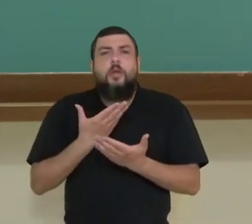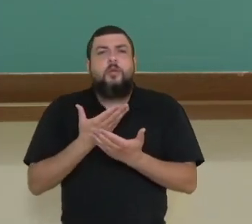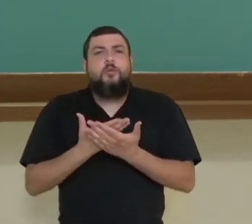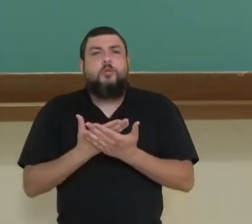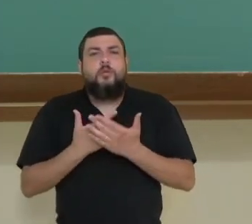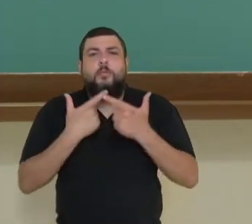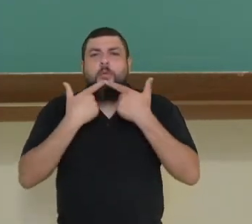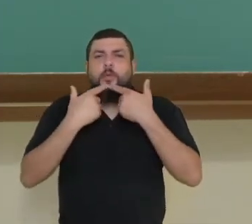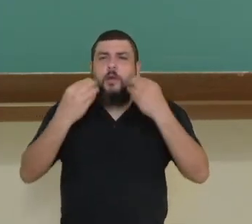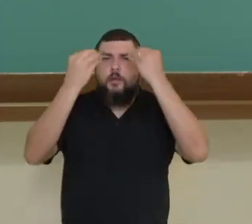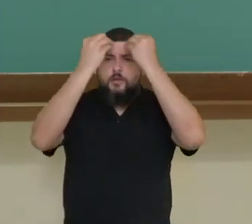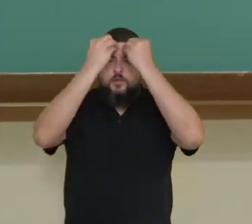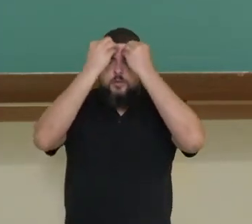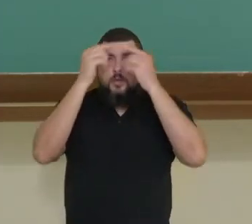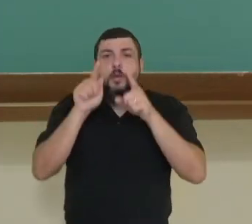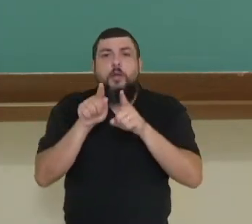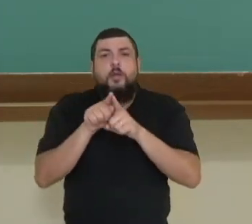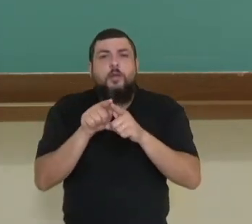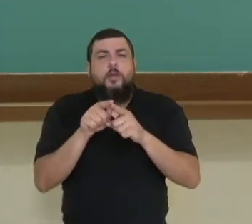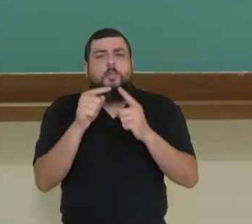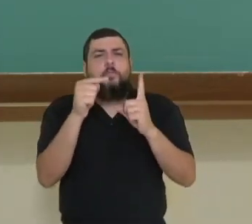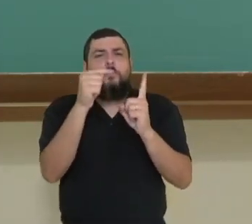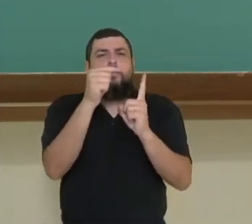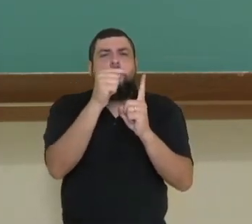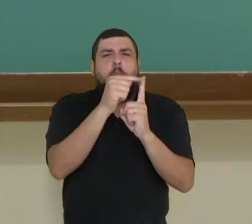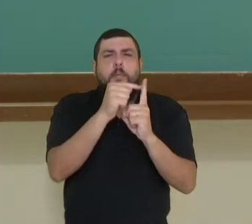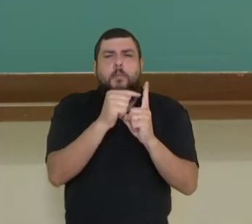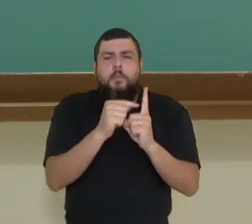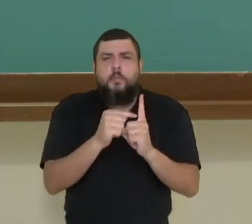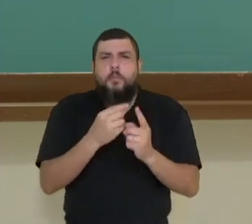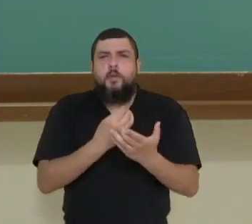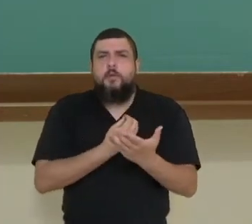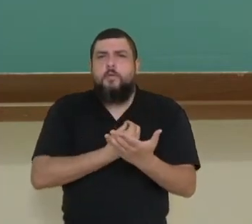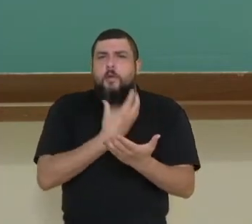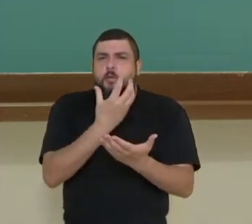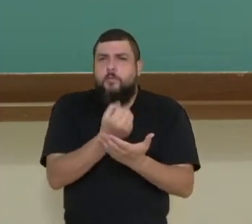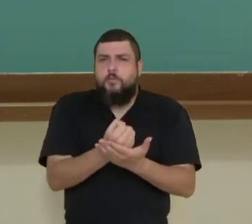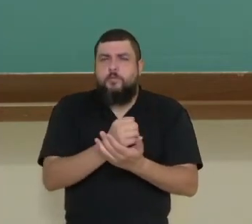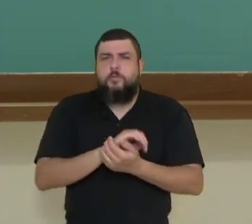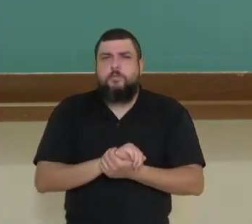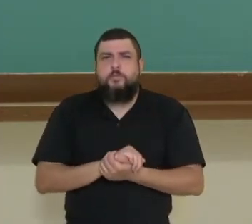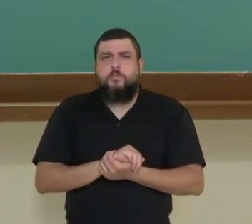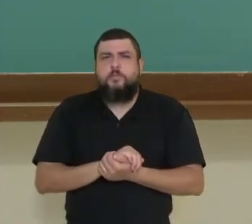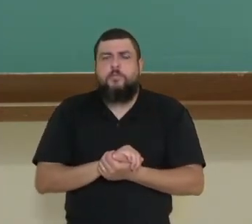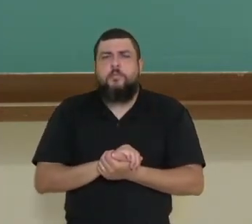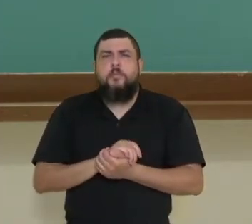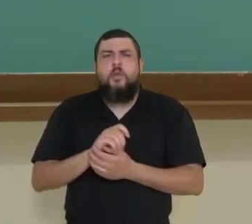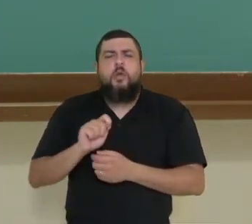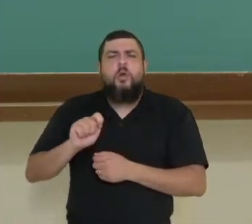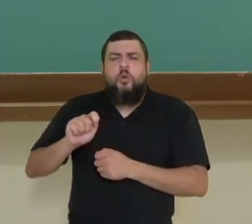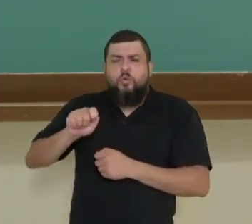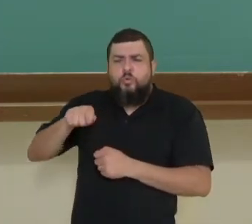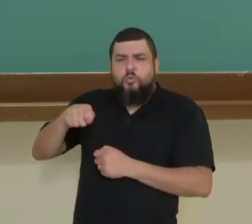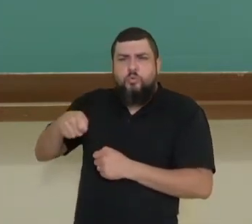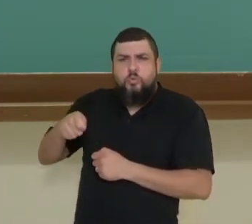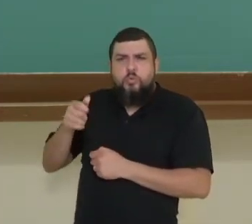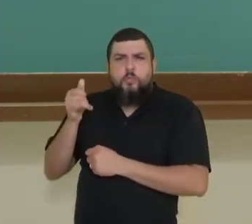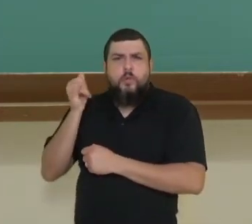os elementos que compõem uma biografia. Então, a primeira pergunta é a respeito do narrador. Como é esse